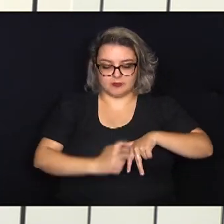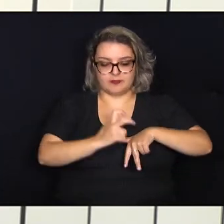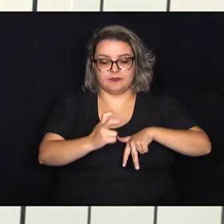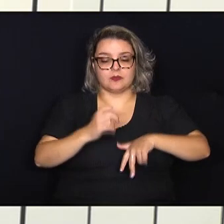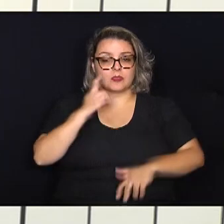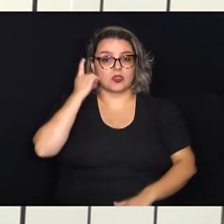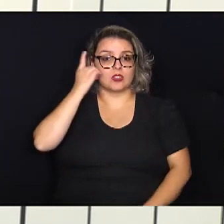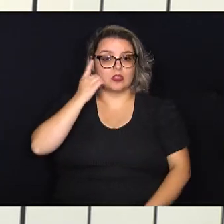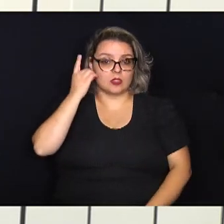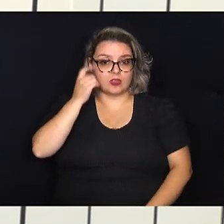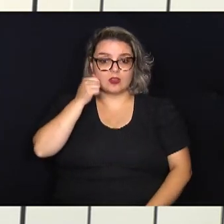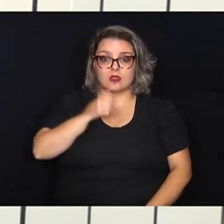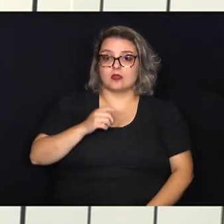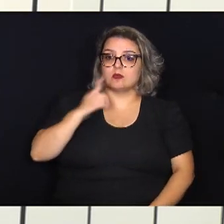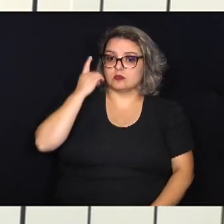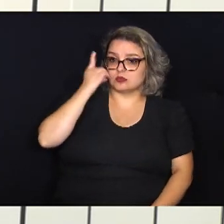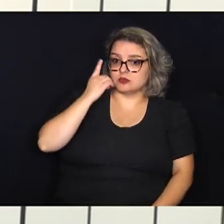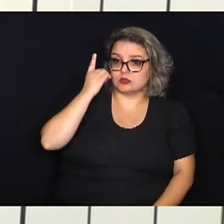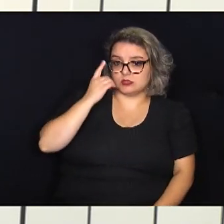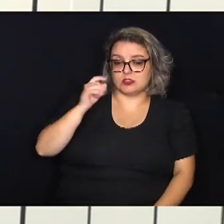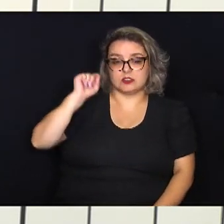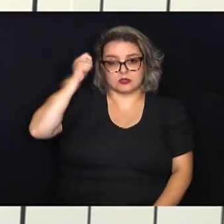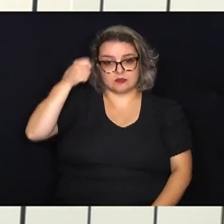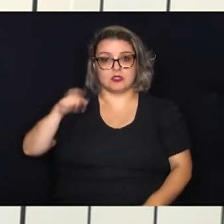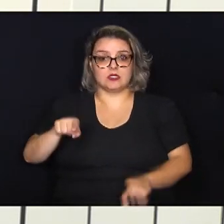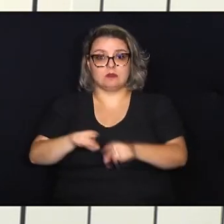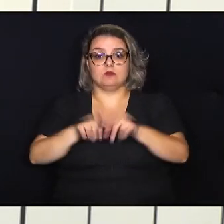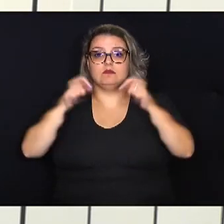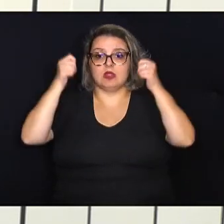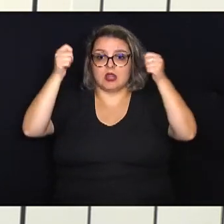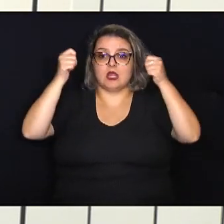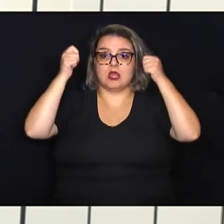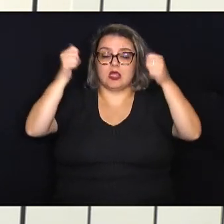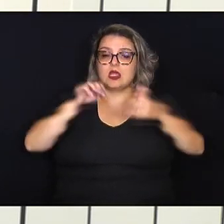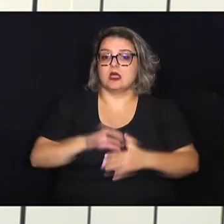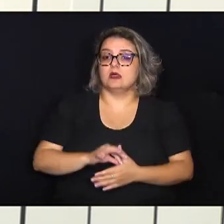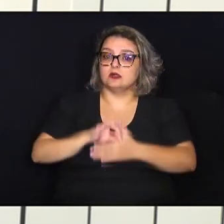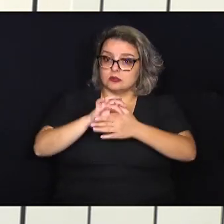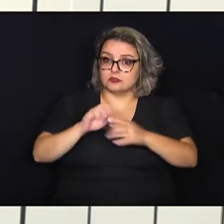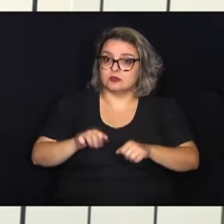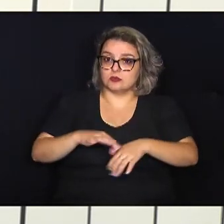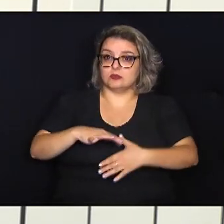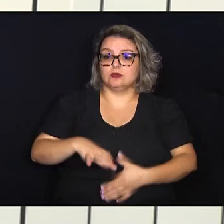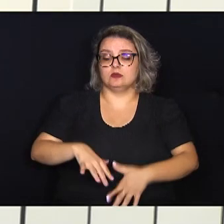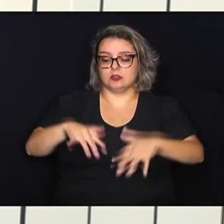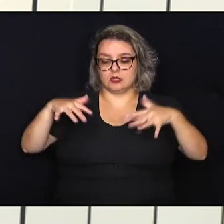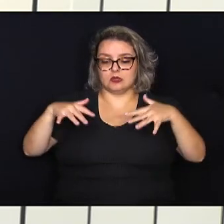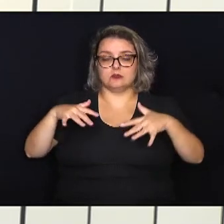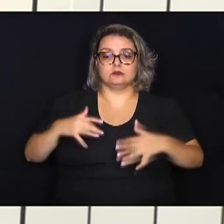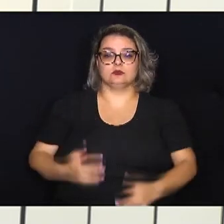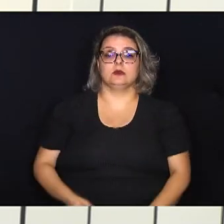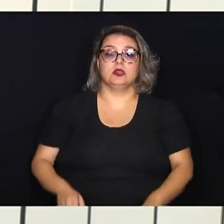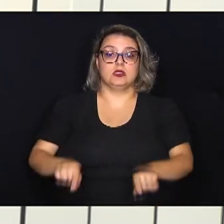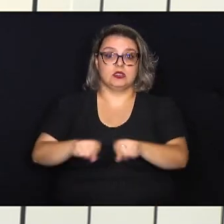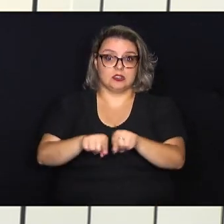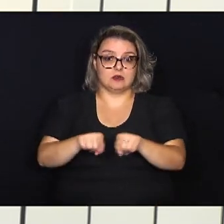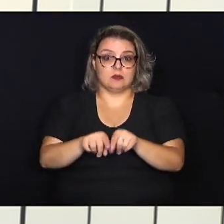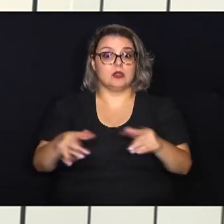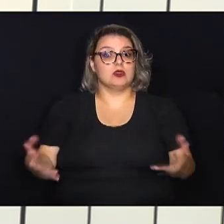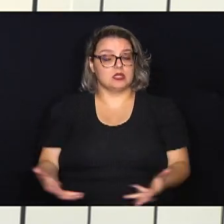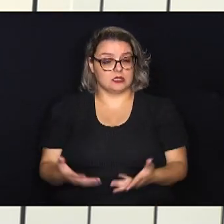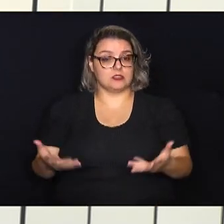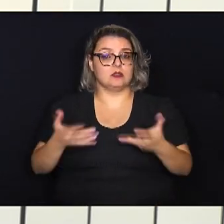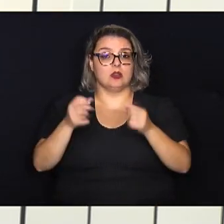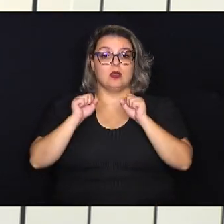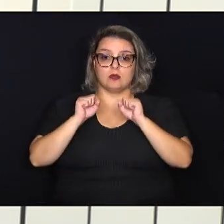e deputados negros e também as manifestações de liderança no plenário da Câmara. Além disso, a iniciativa